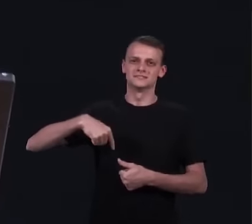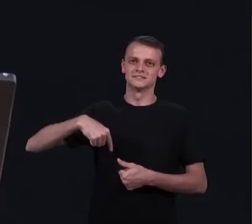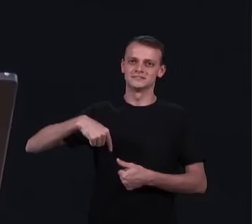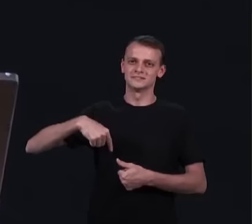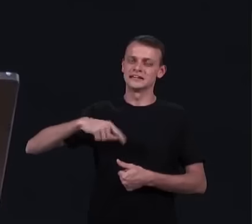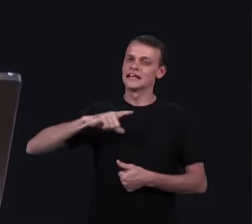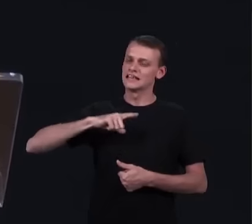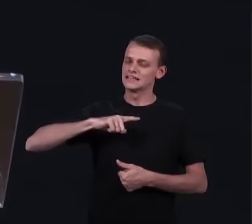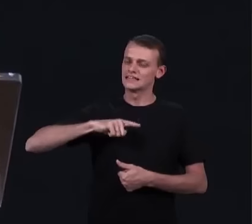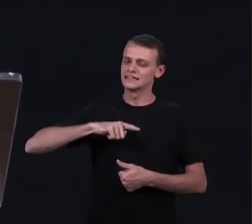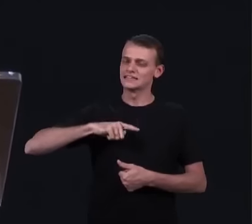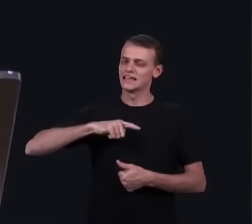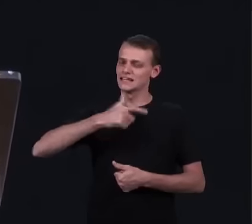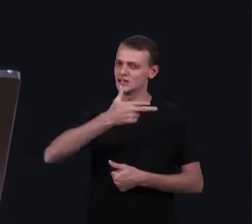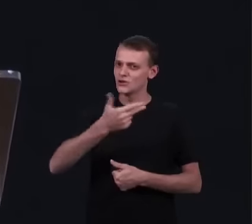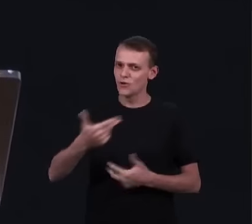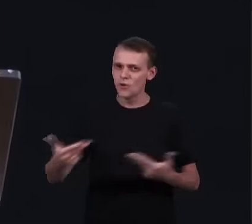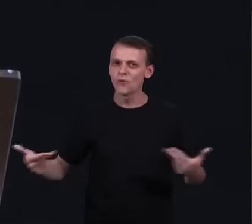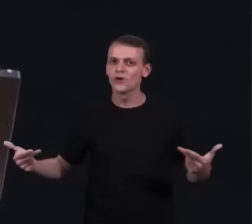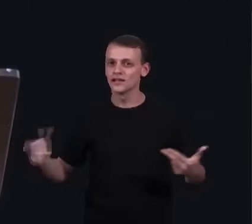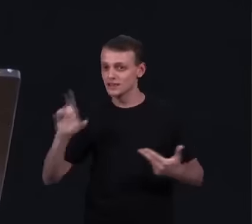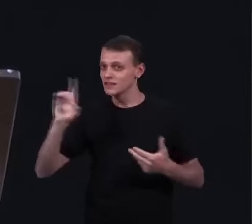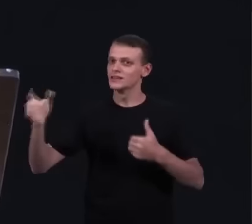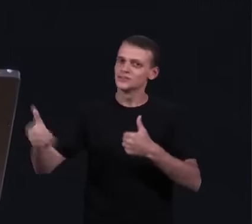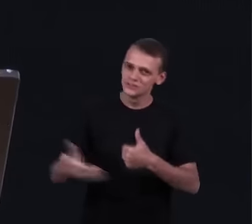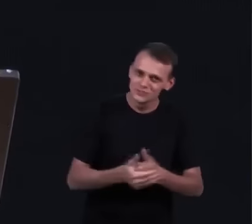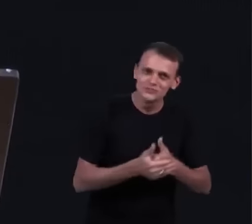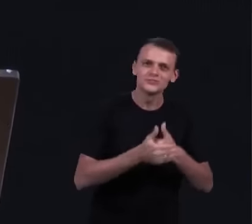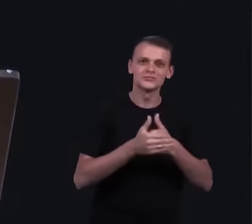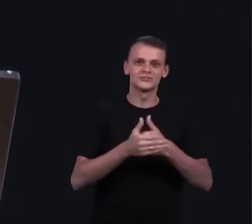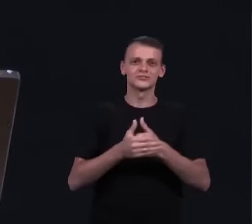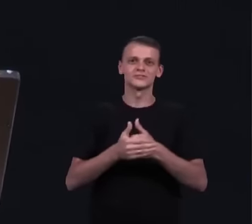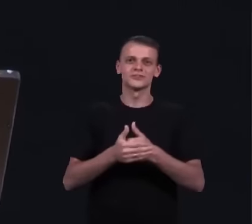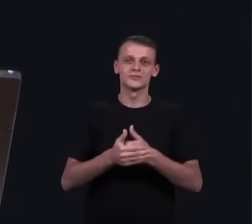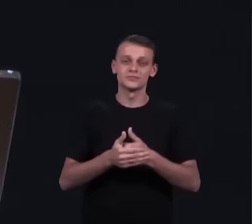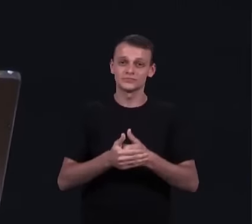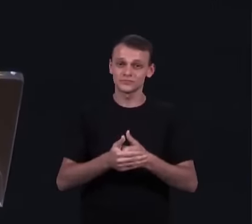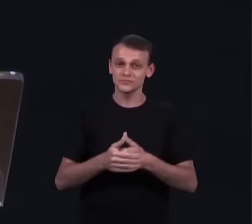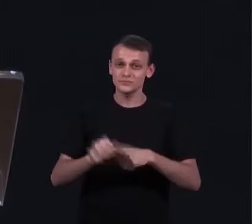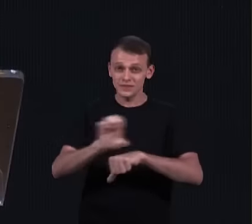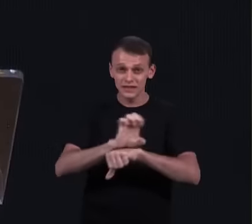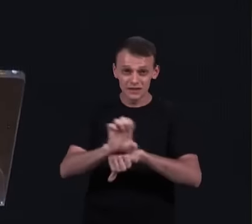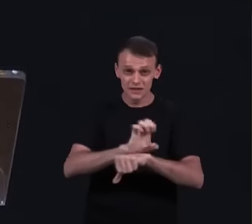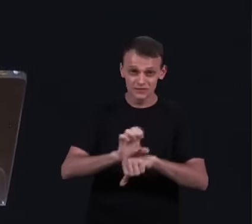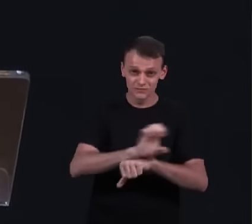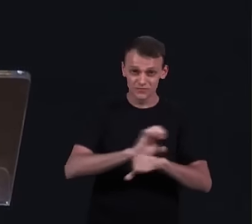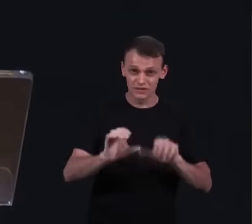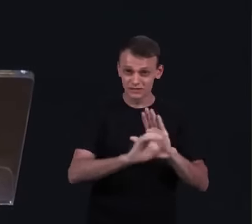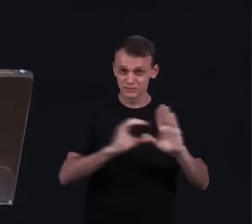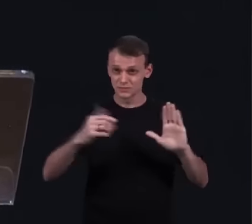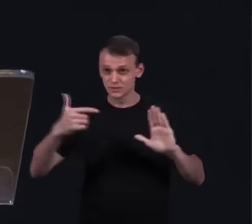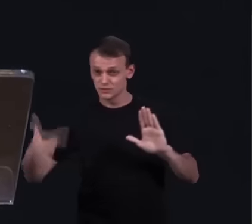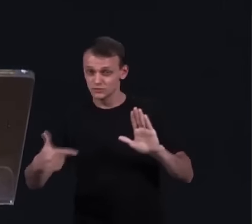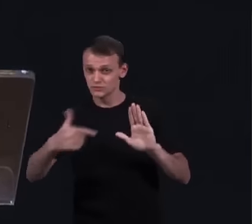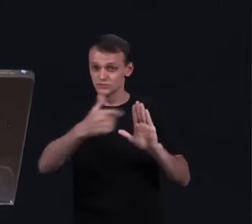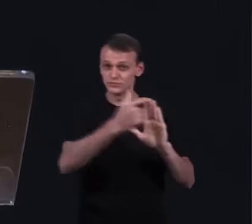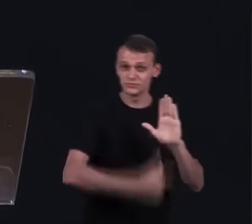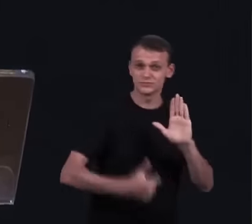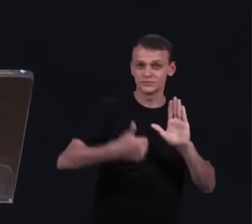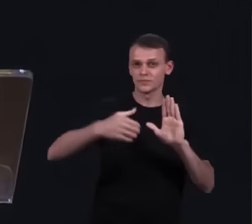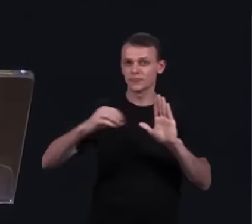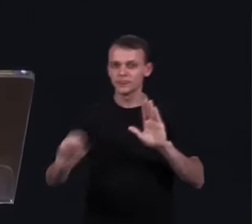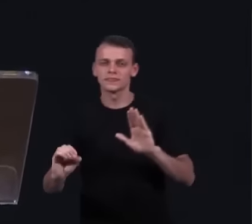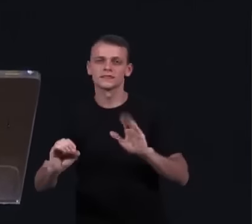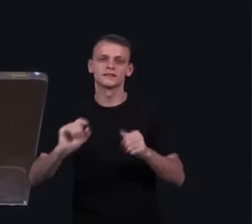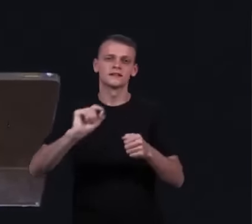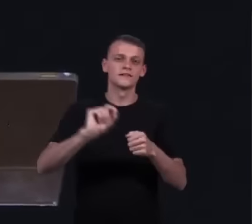E há coisas que Ele escondeu para esse tempo. Efésios 2, verso 10 diz que Ele preparou as boas obras de antemão